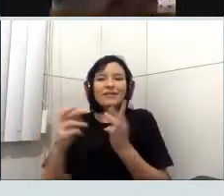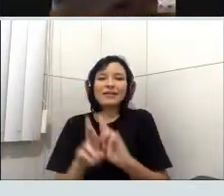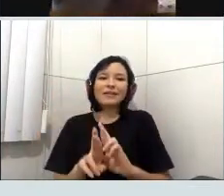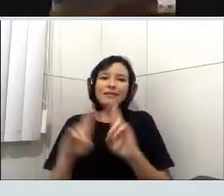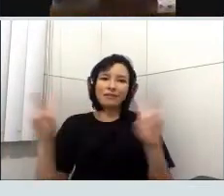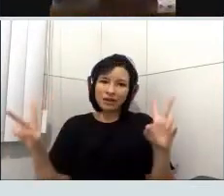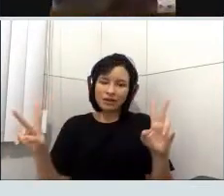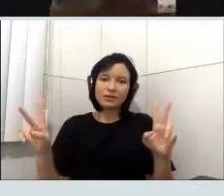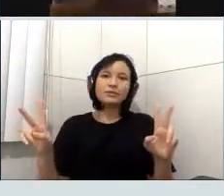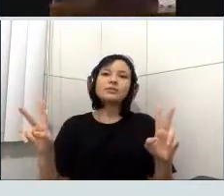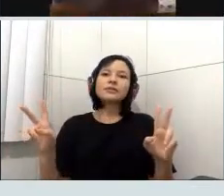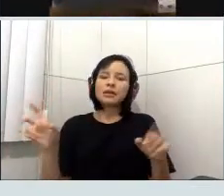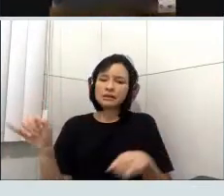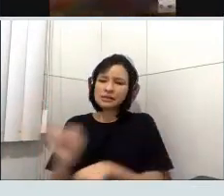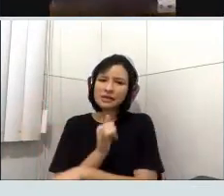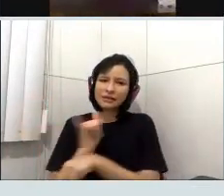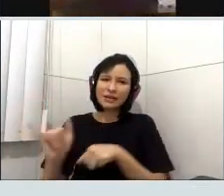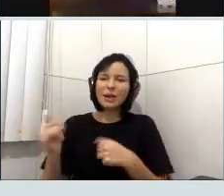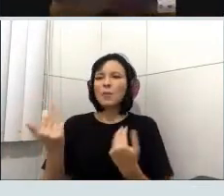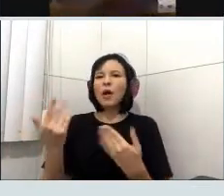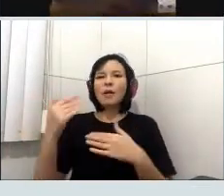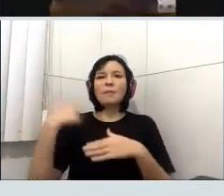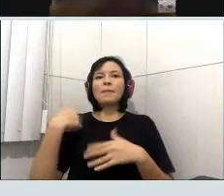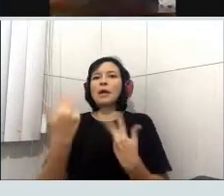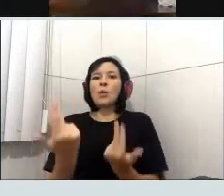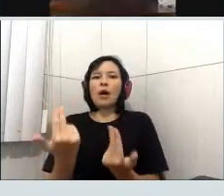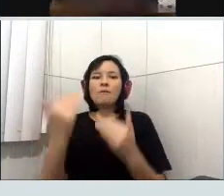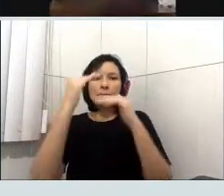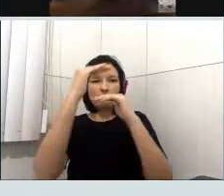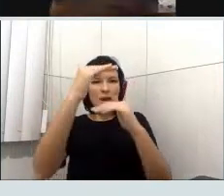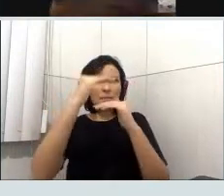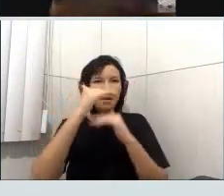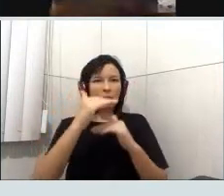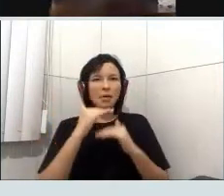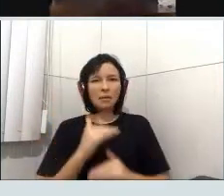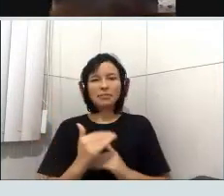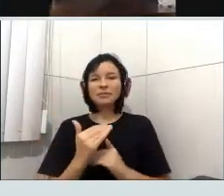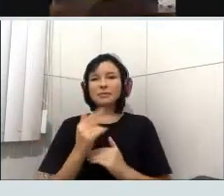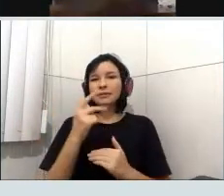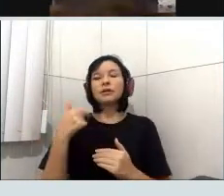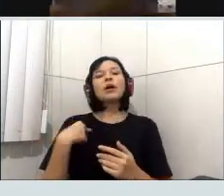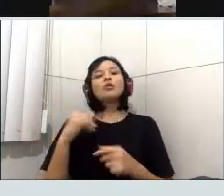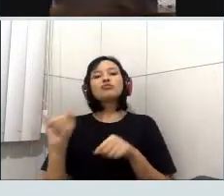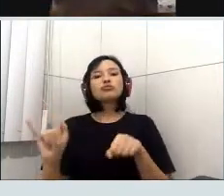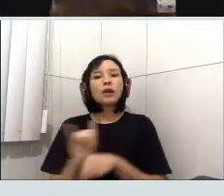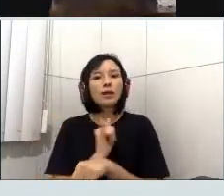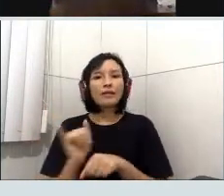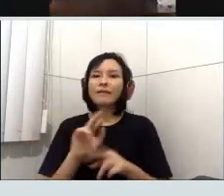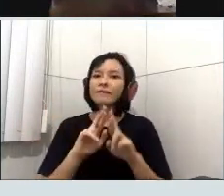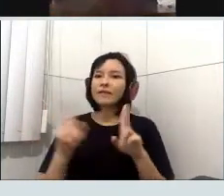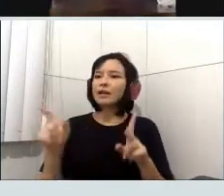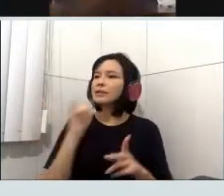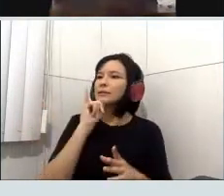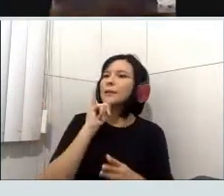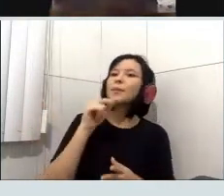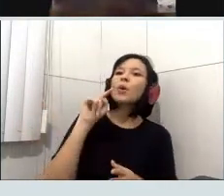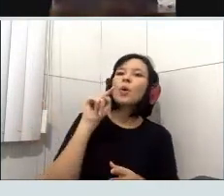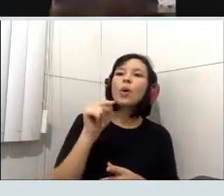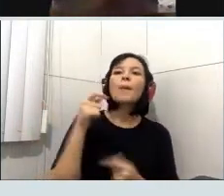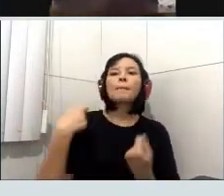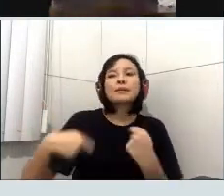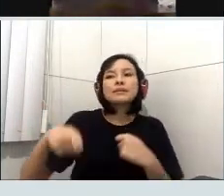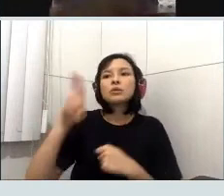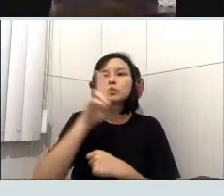não gosto de ser aquelas professoras que dizem, olha, vocês vão fazer dessa forma. Eu vou dar caminhos, vou dizer, olha, introdução tem que ter isso, desenvolvimento tem que ter